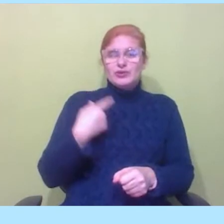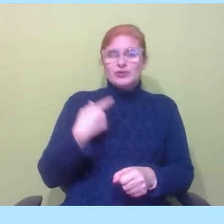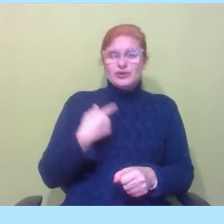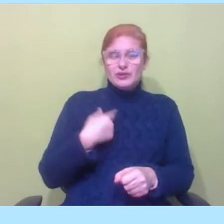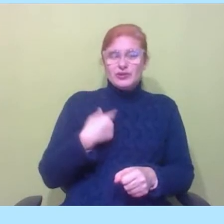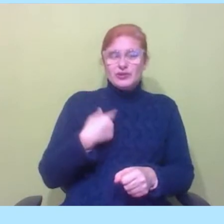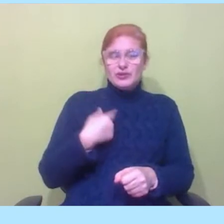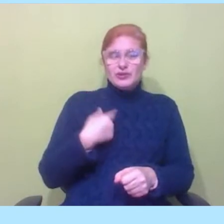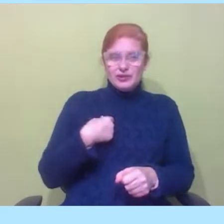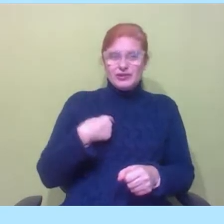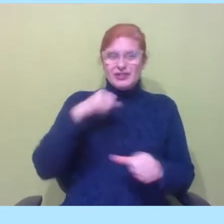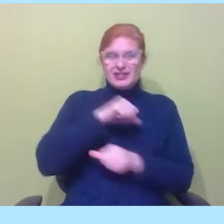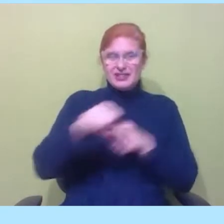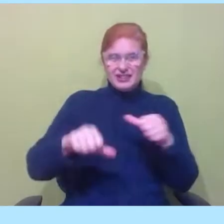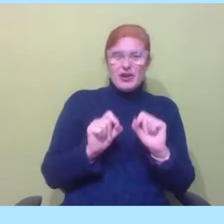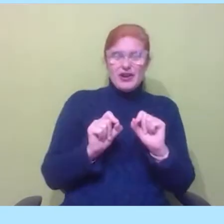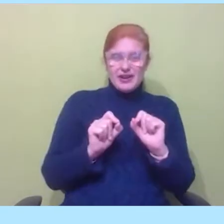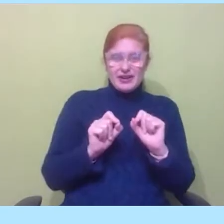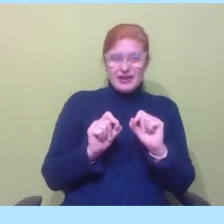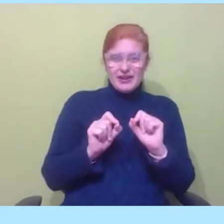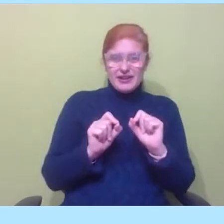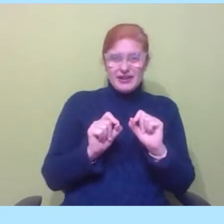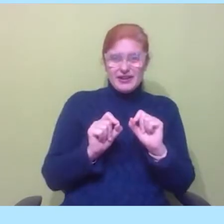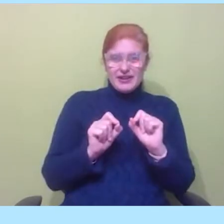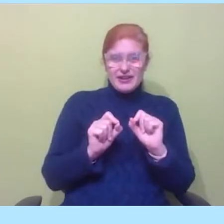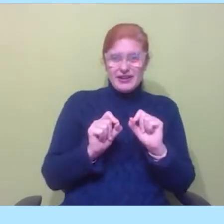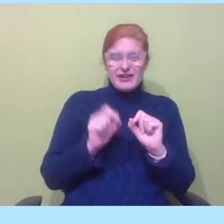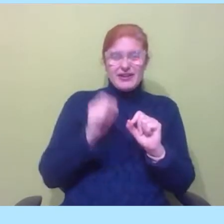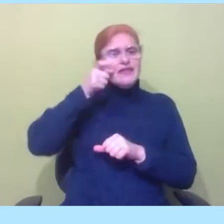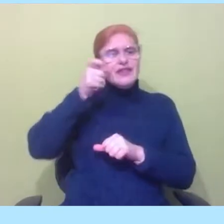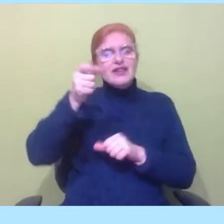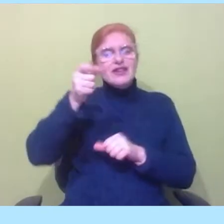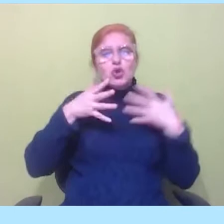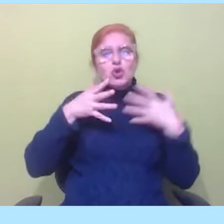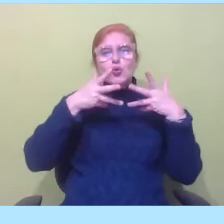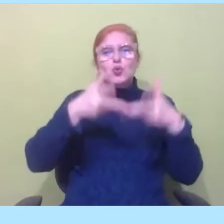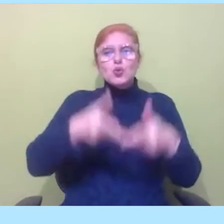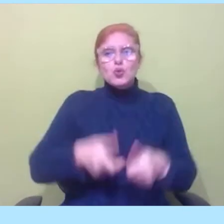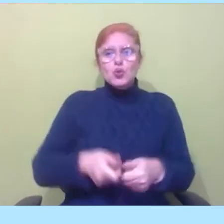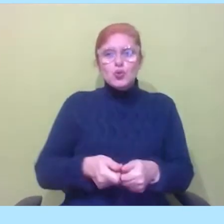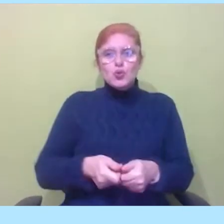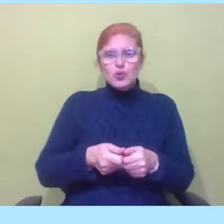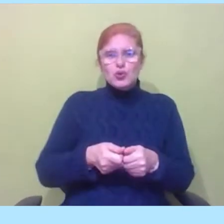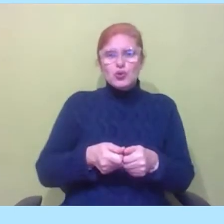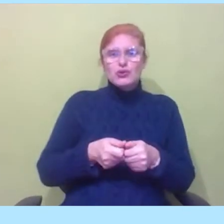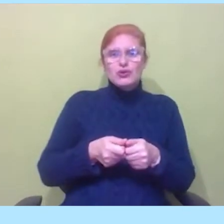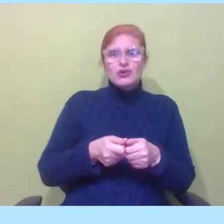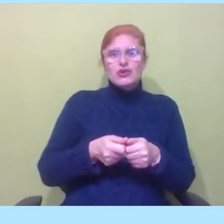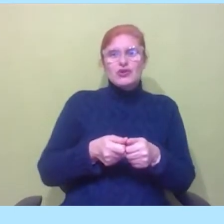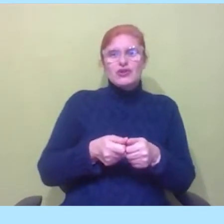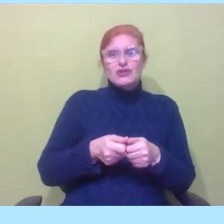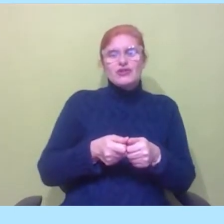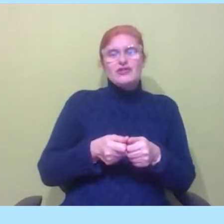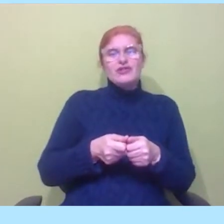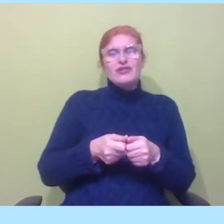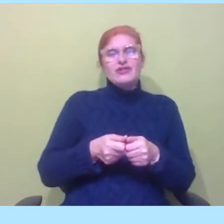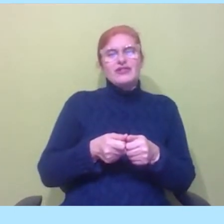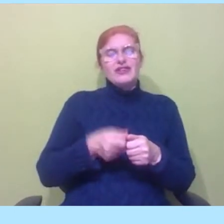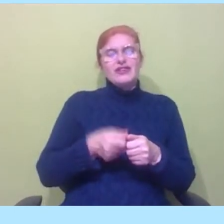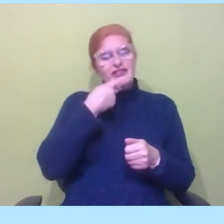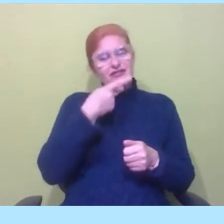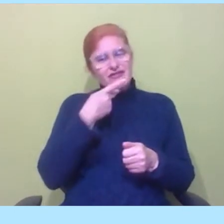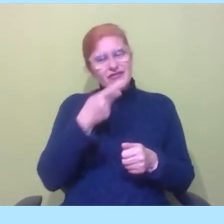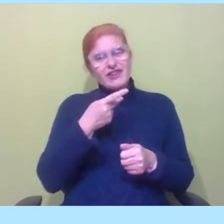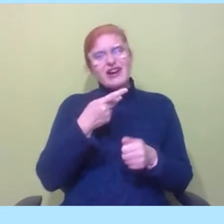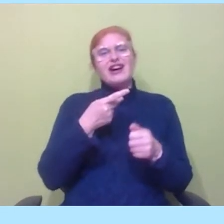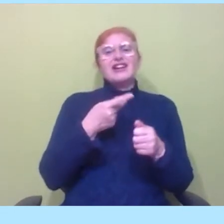Ela tornou interessante tudo que a gente tem conversa sobre combate à invasão. Ela ensinou a como